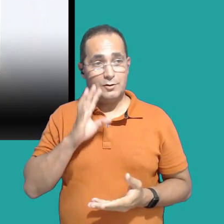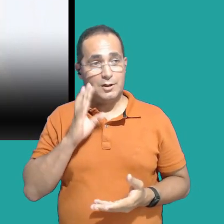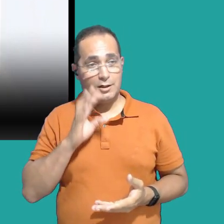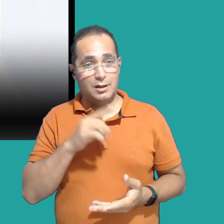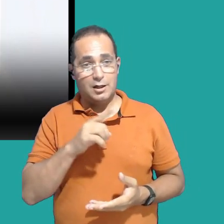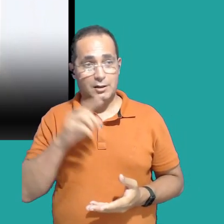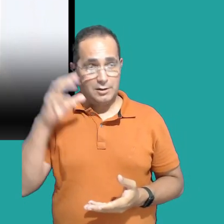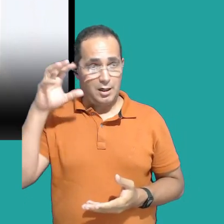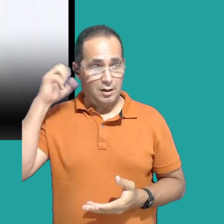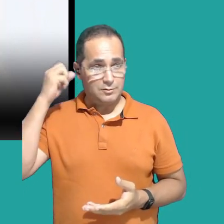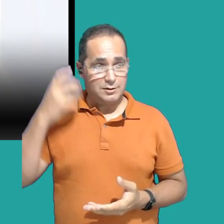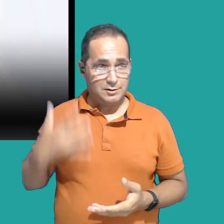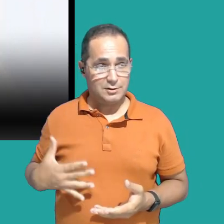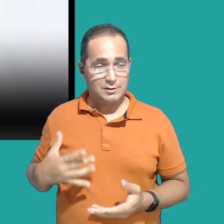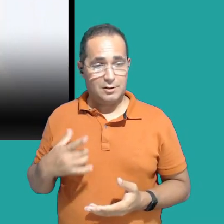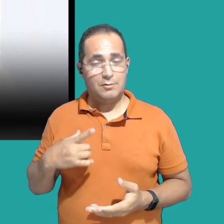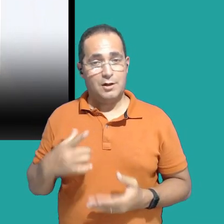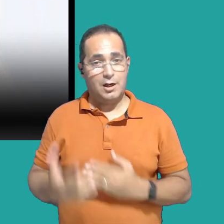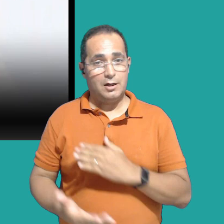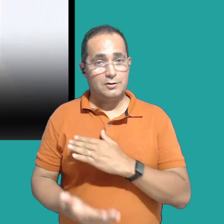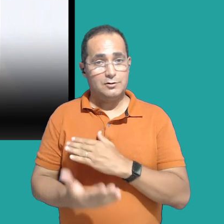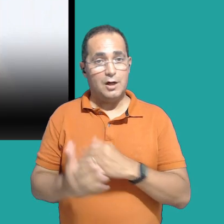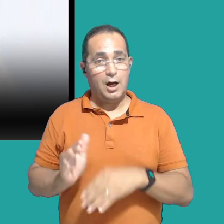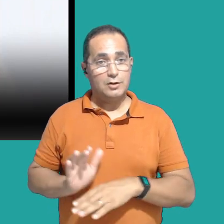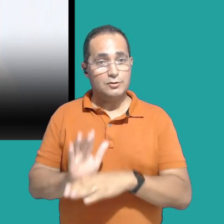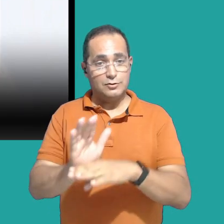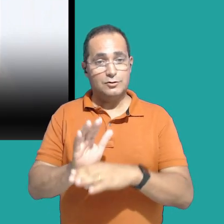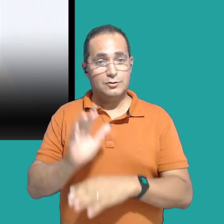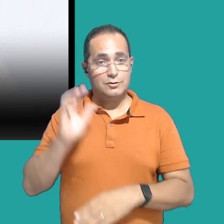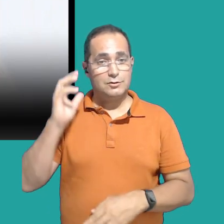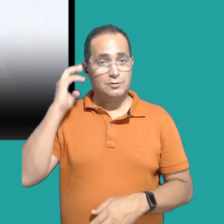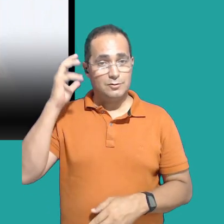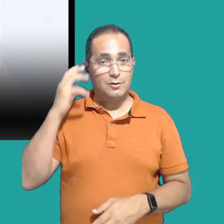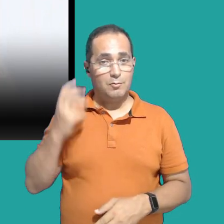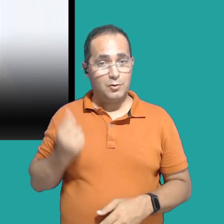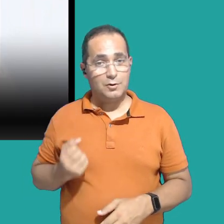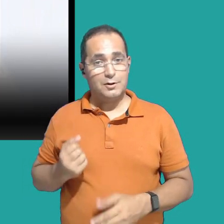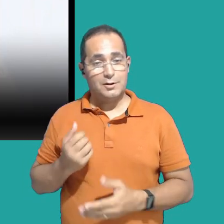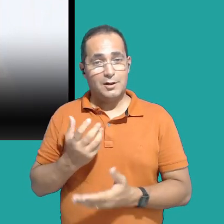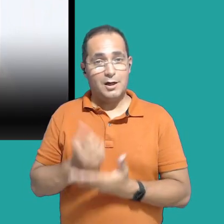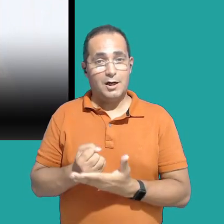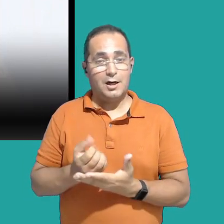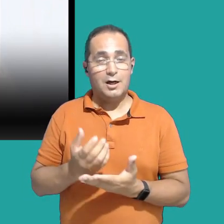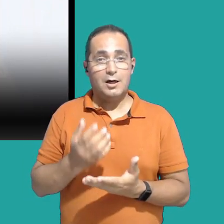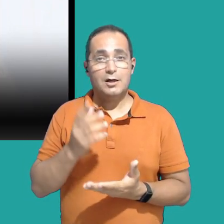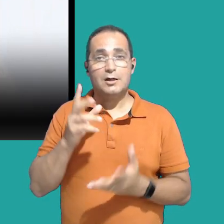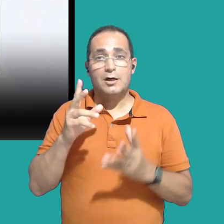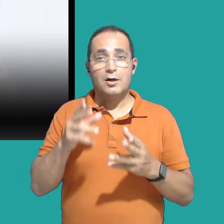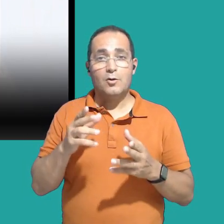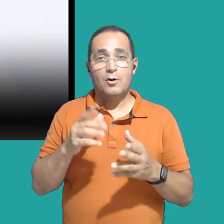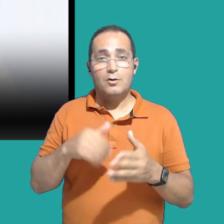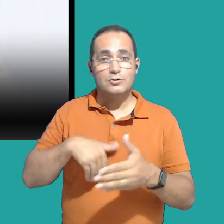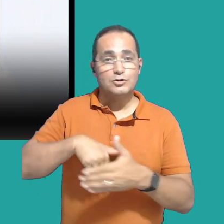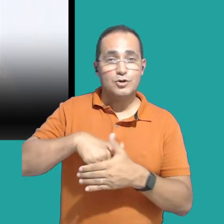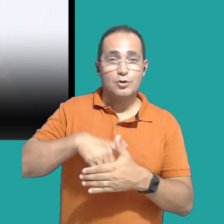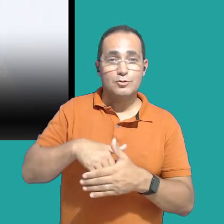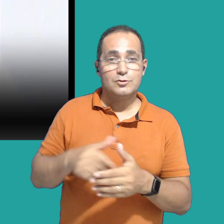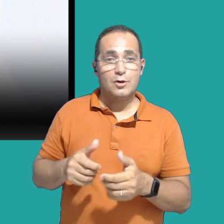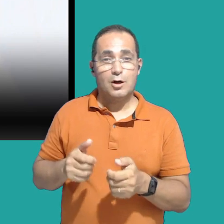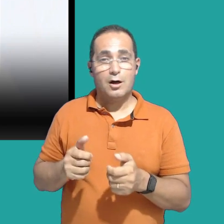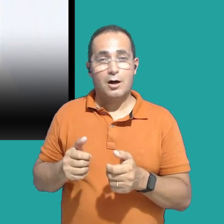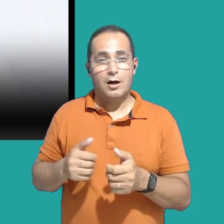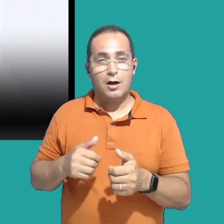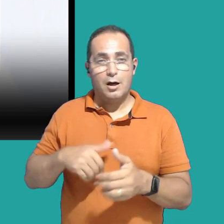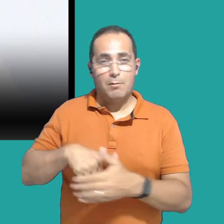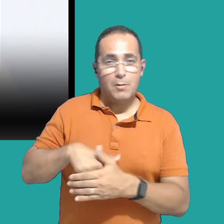legal é que a a audiodescrição ela serve no audiobook tanto quanto como